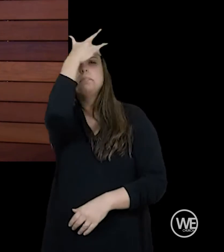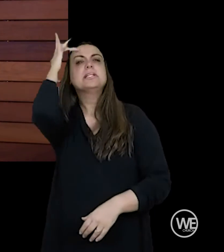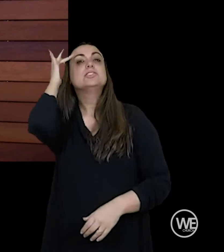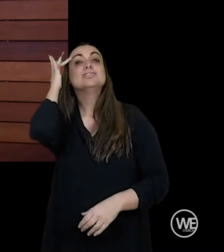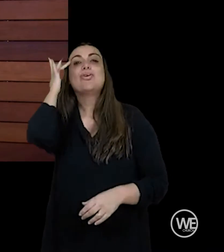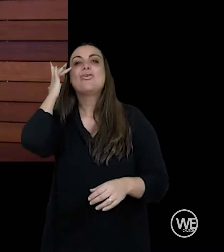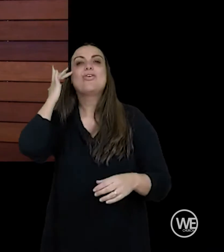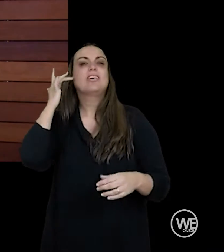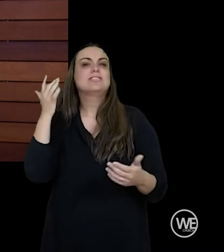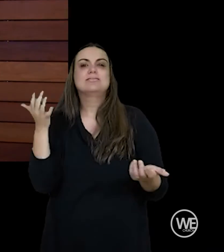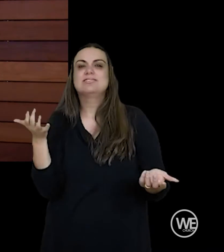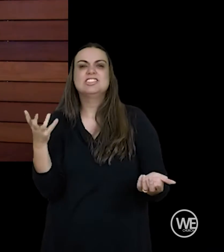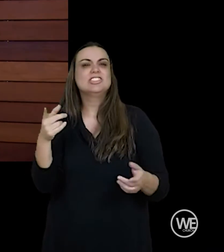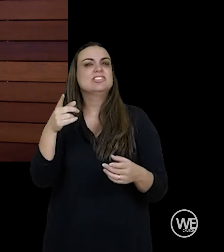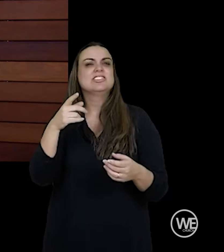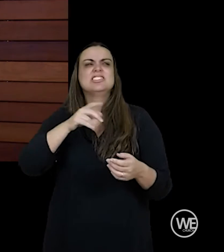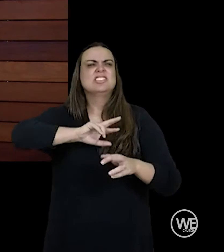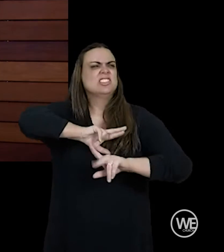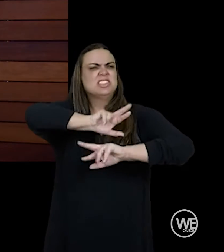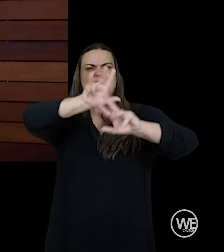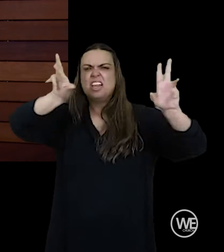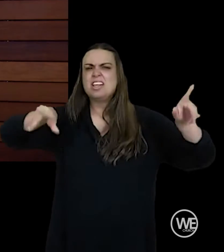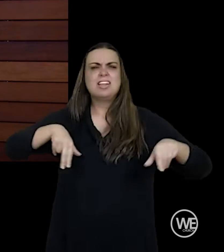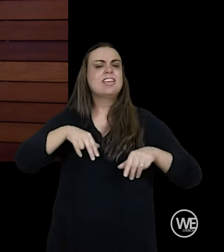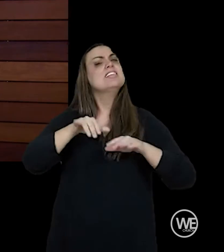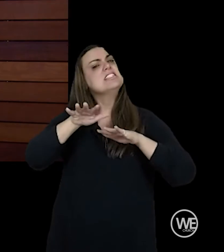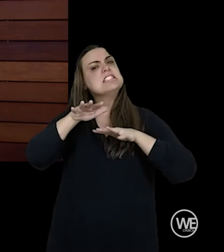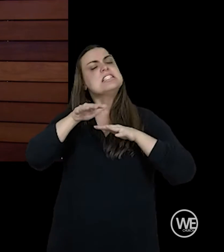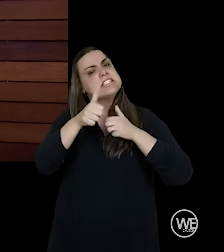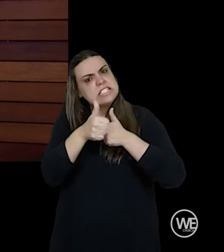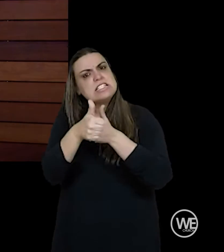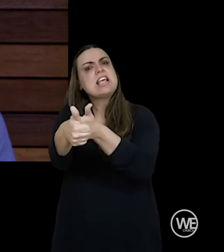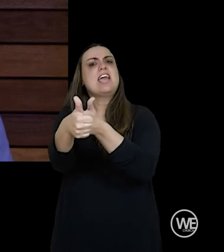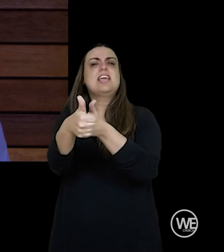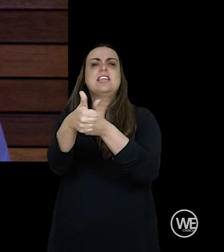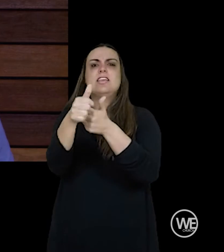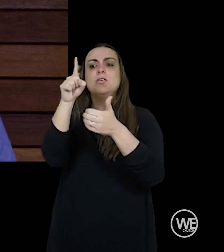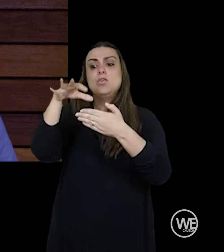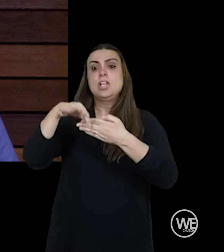Pessoas por todos os motivos seguem alguma coisa,